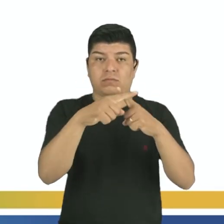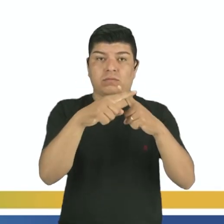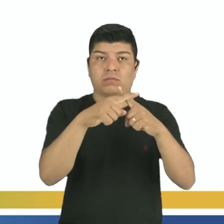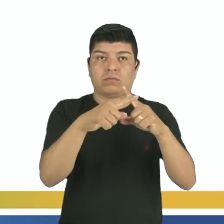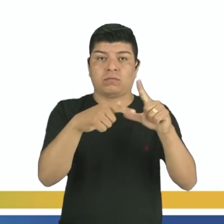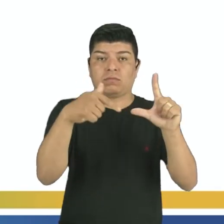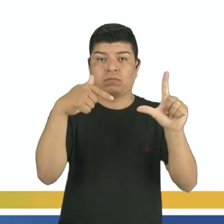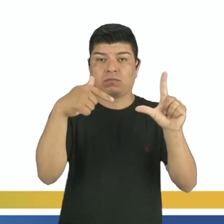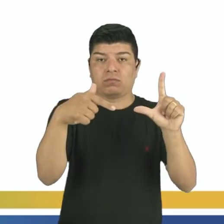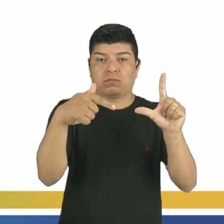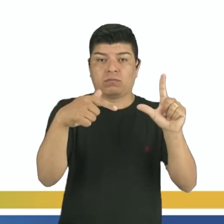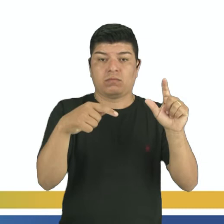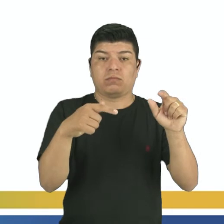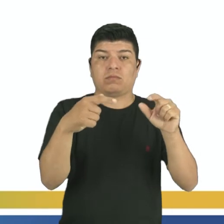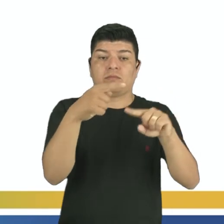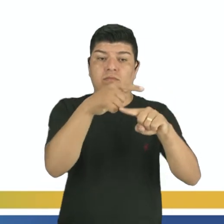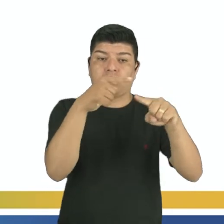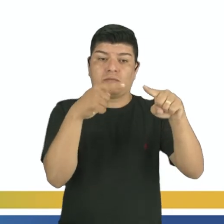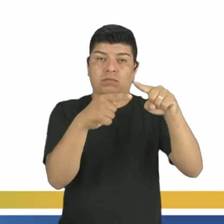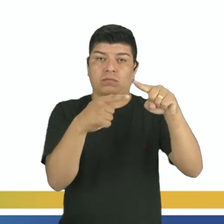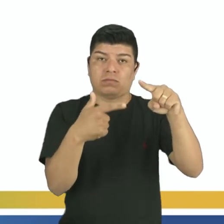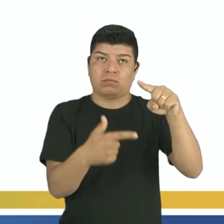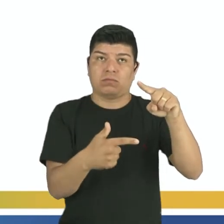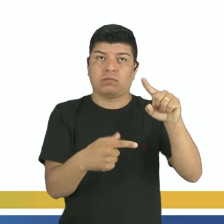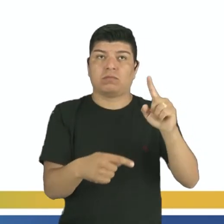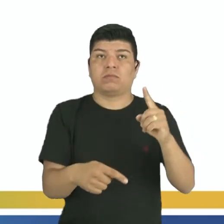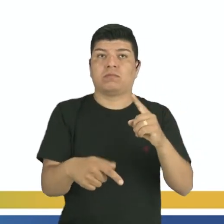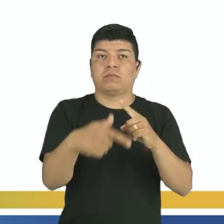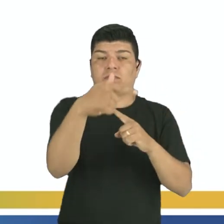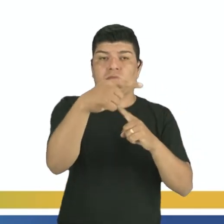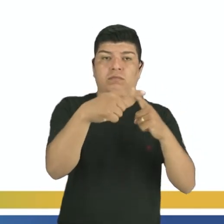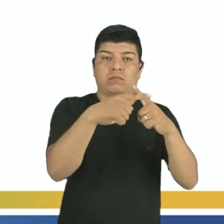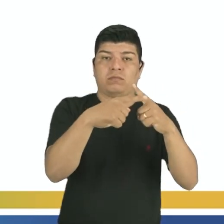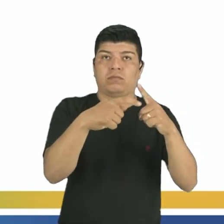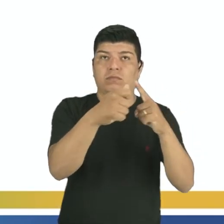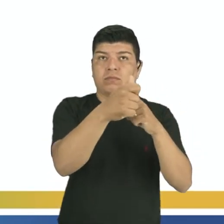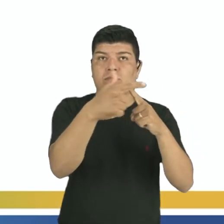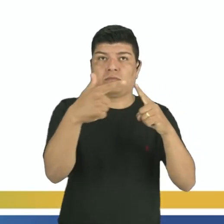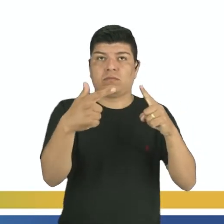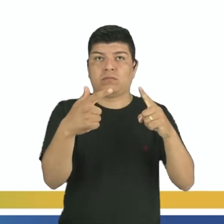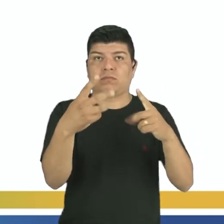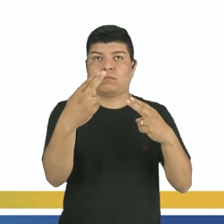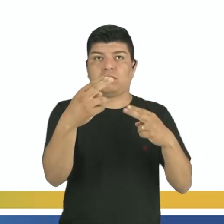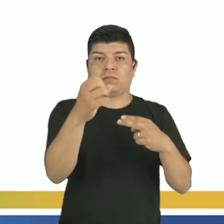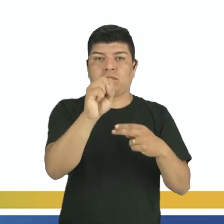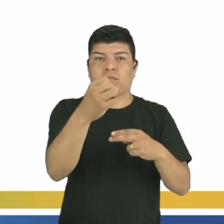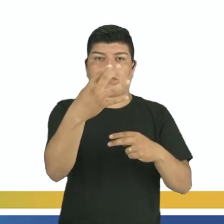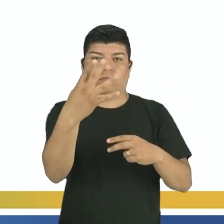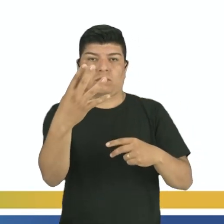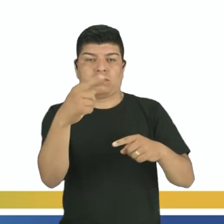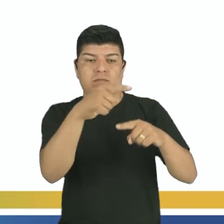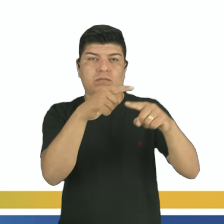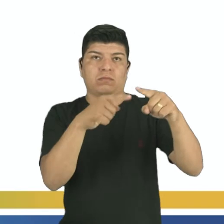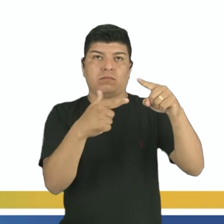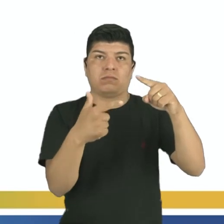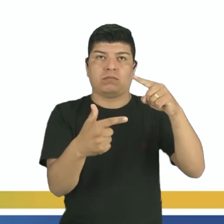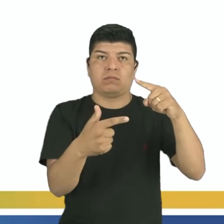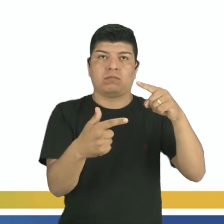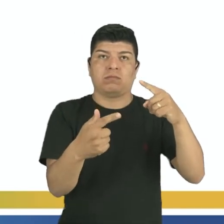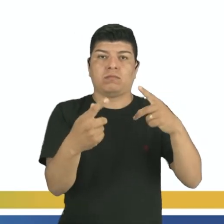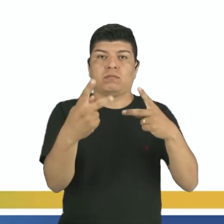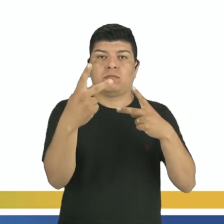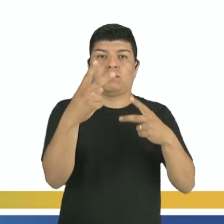por 7 sobre 2. 7 vezes 12 dá 84. 84 para 2 daria